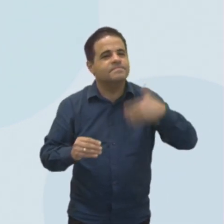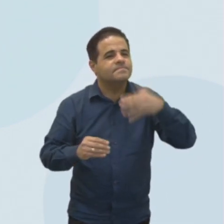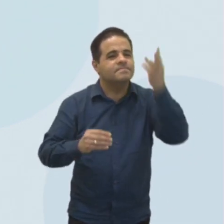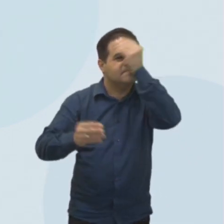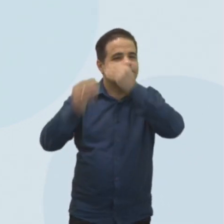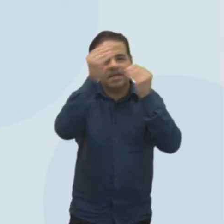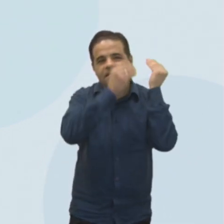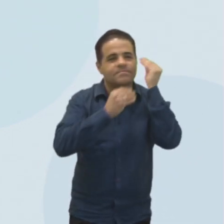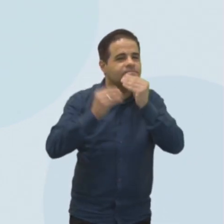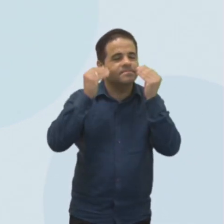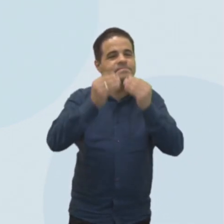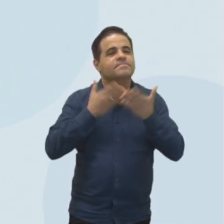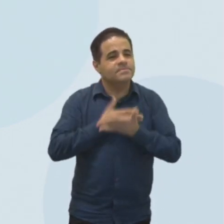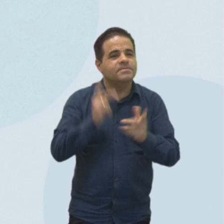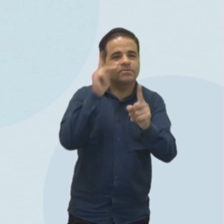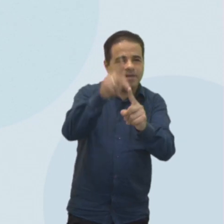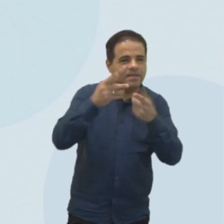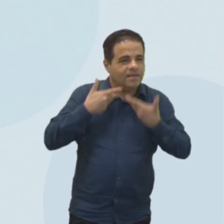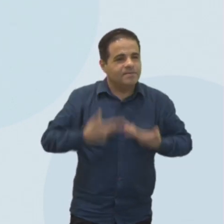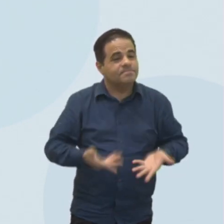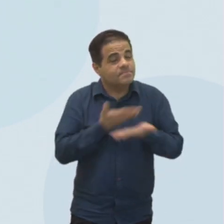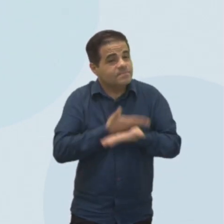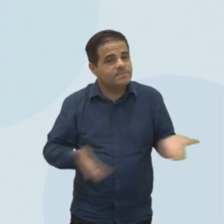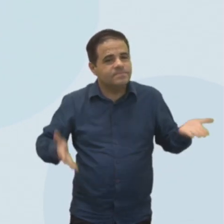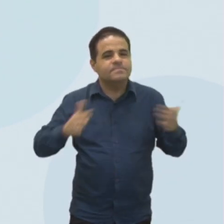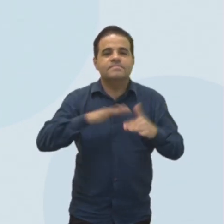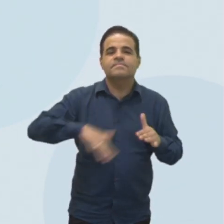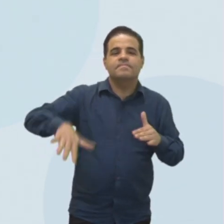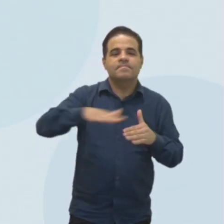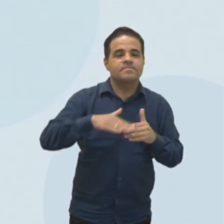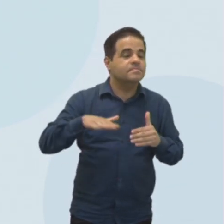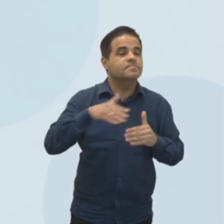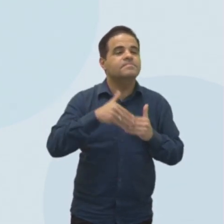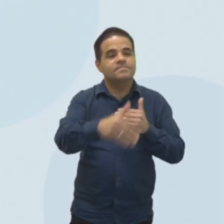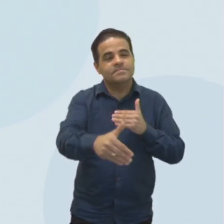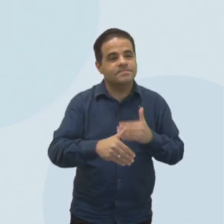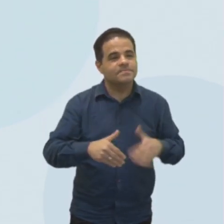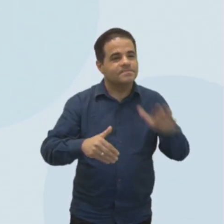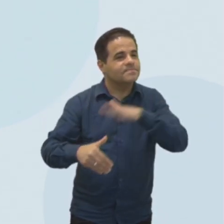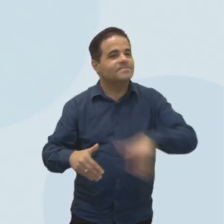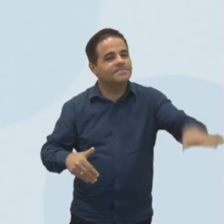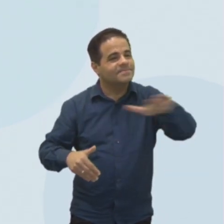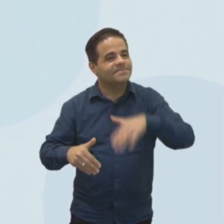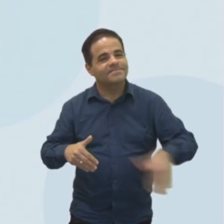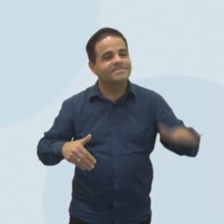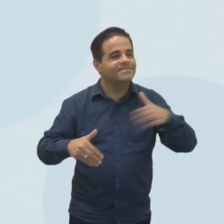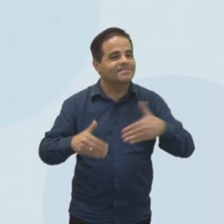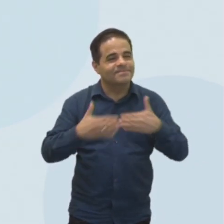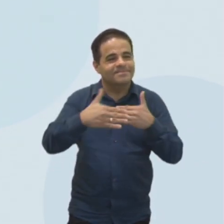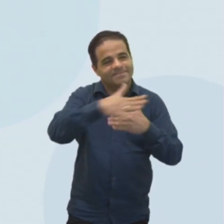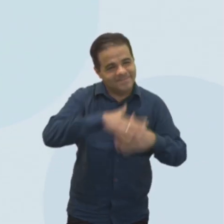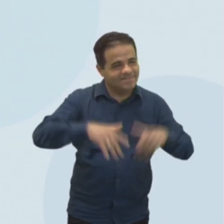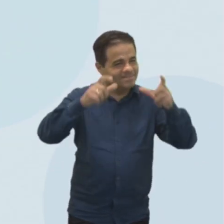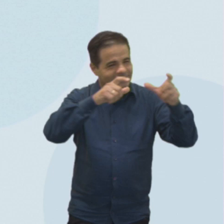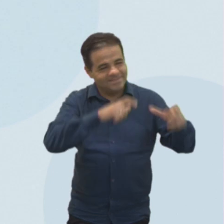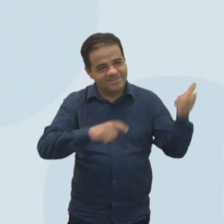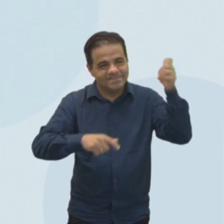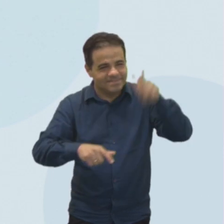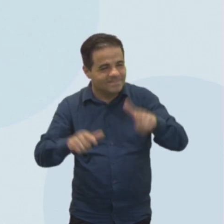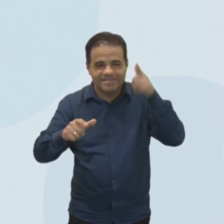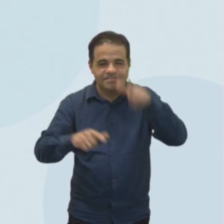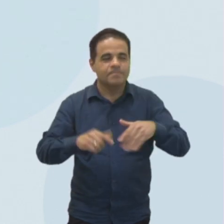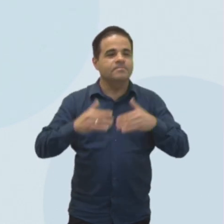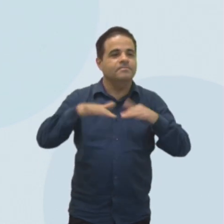na verdade, de todas as pessoas envolvidas nessa produção, e onde conseguir tudo isso, né? Acho que esse é o ponto principal.